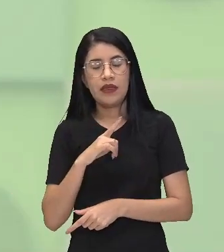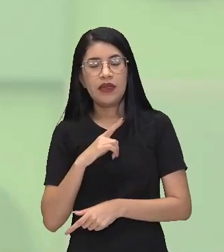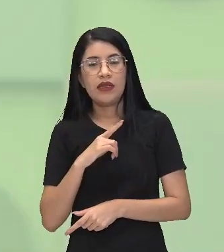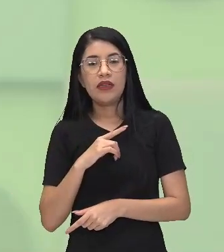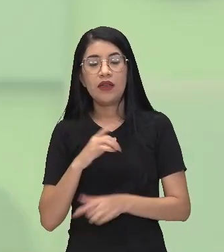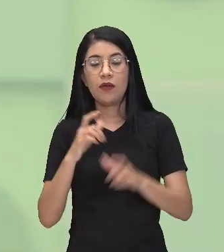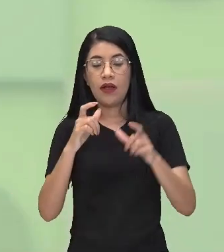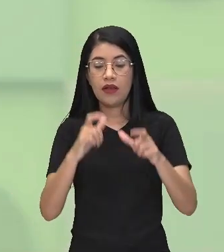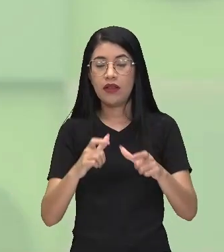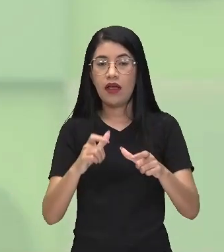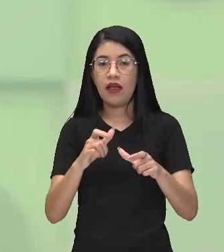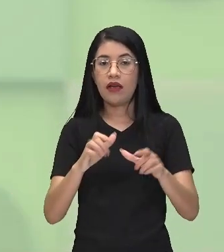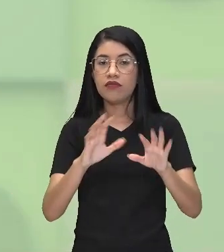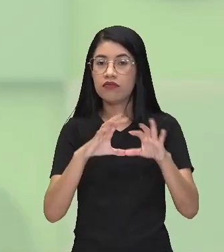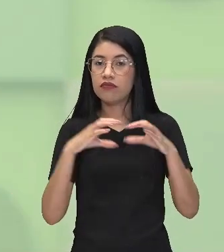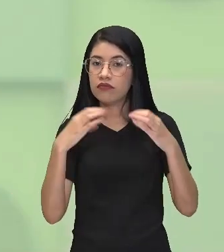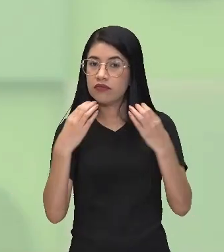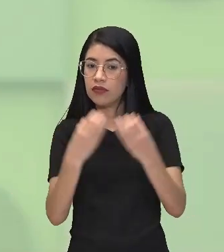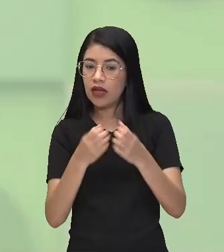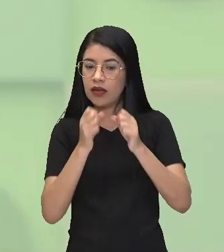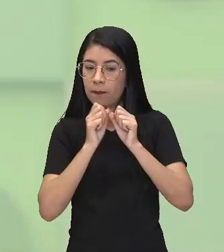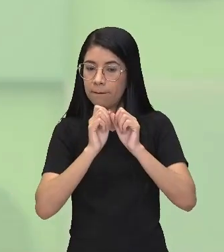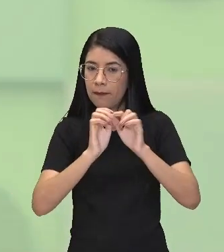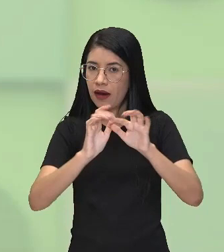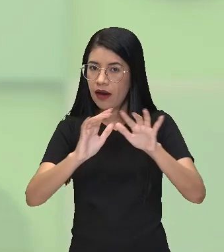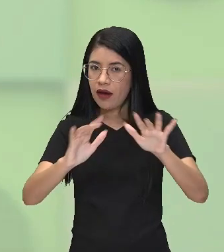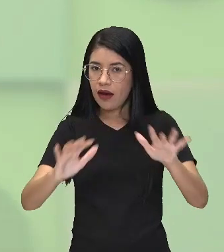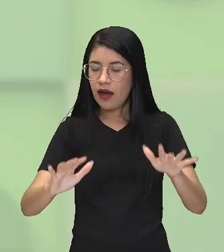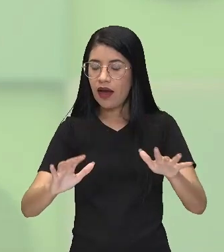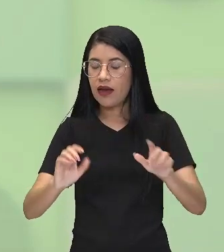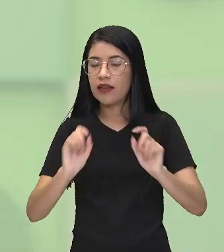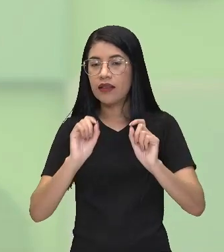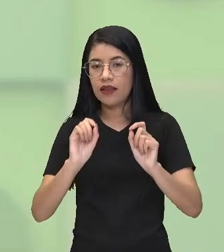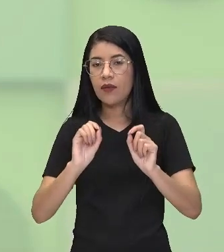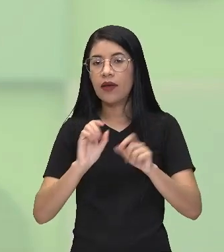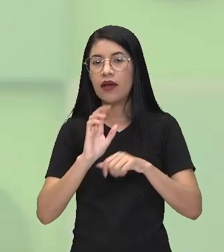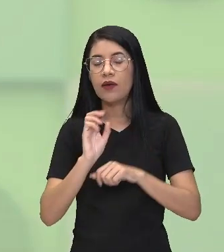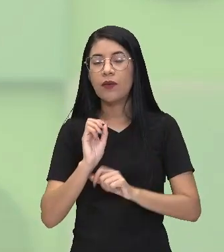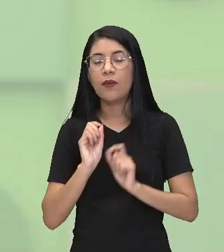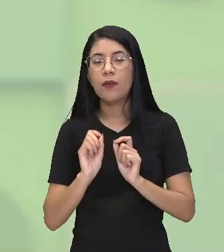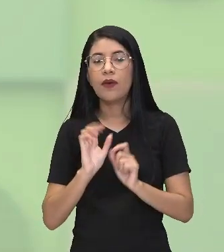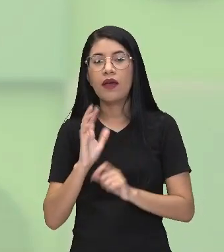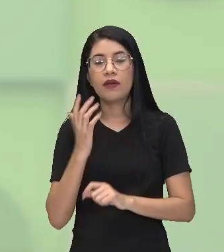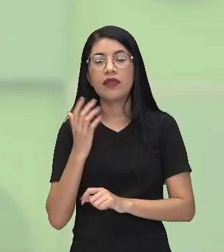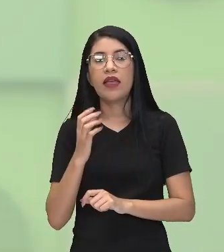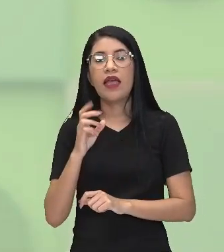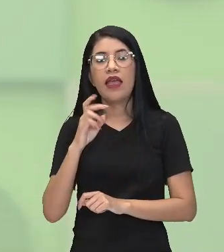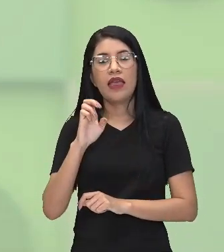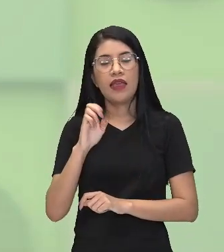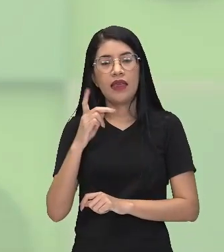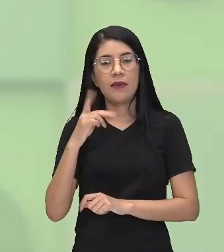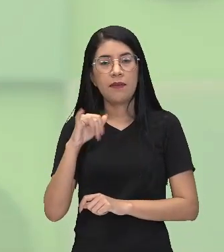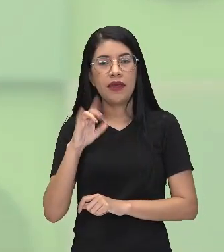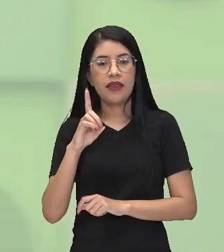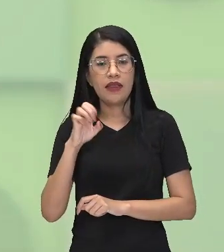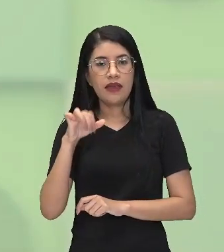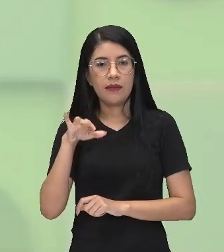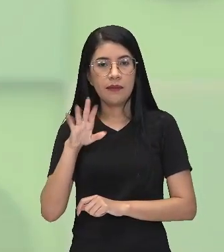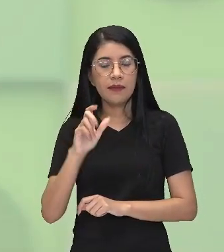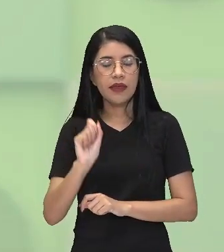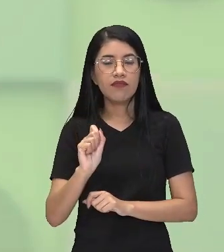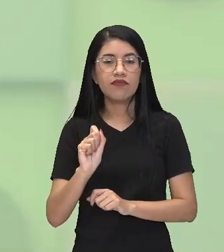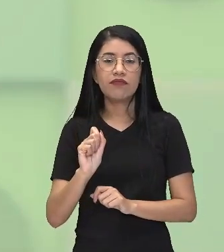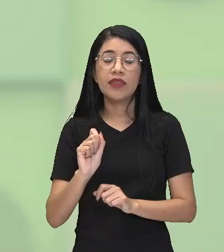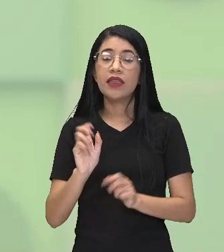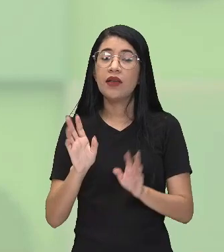comunidade toda, aí ela já ia ser classificada como epidemia. Então, tudo isso está relacionado ao número